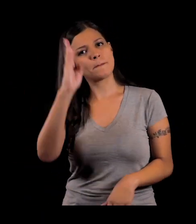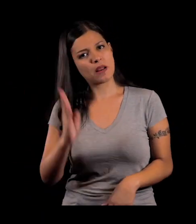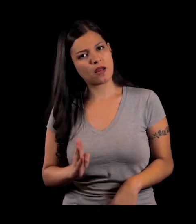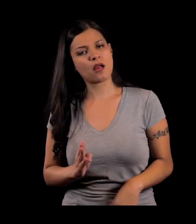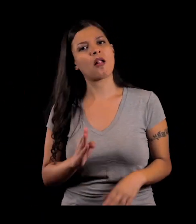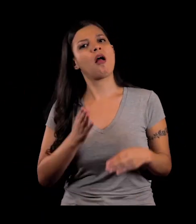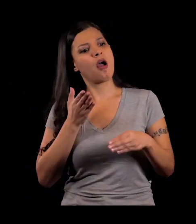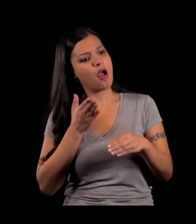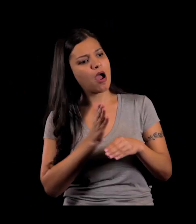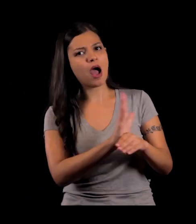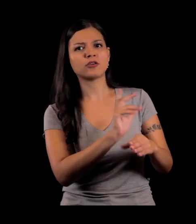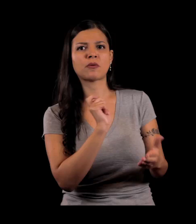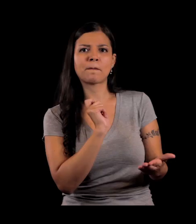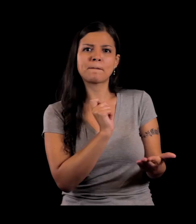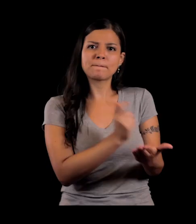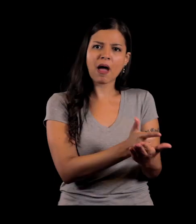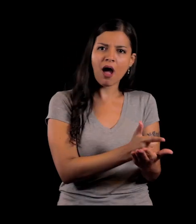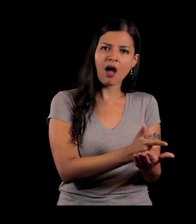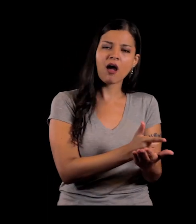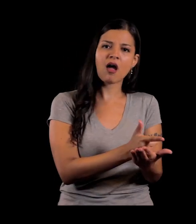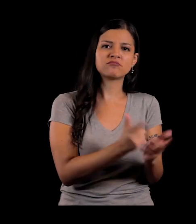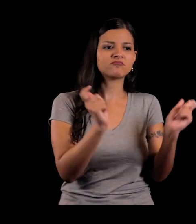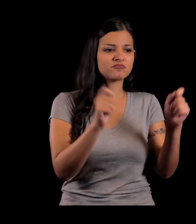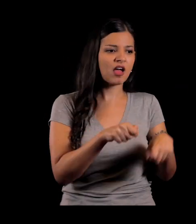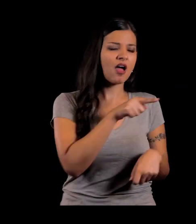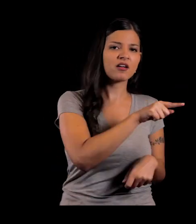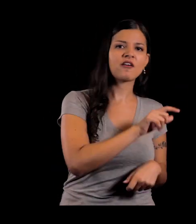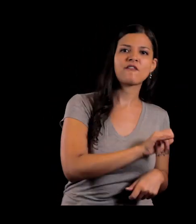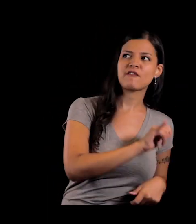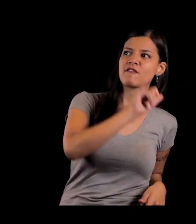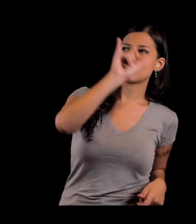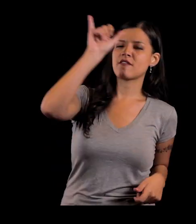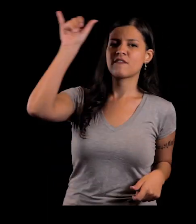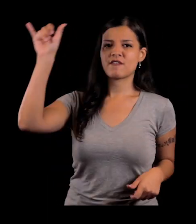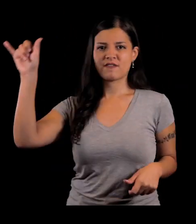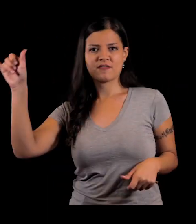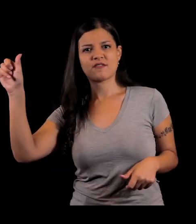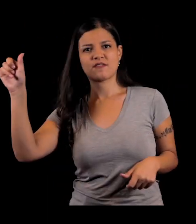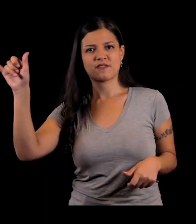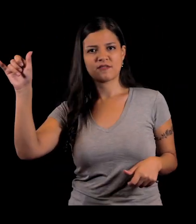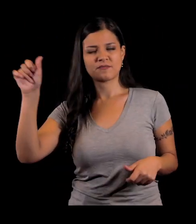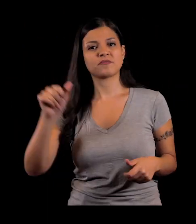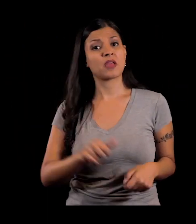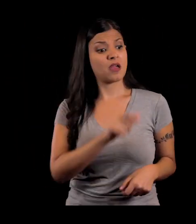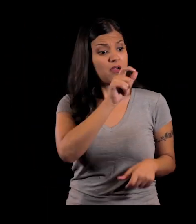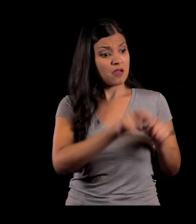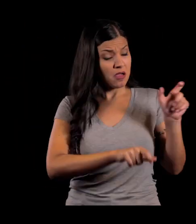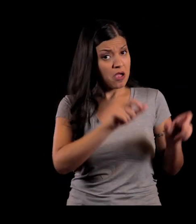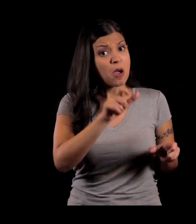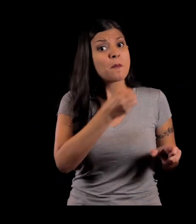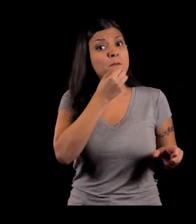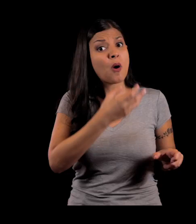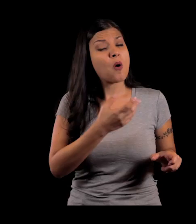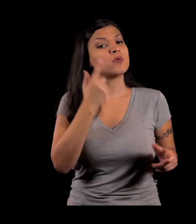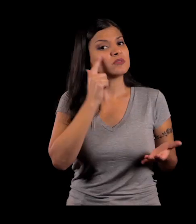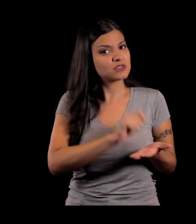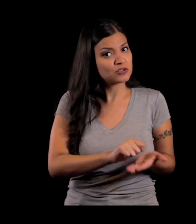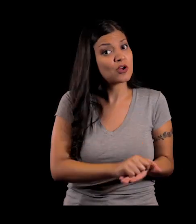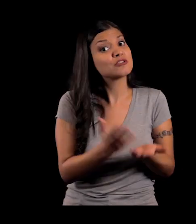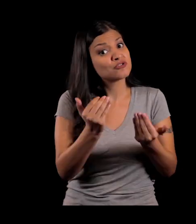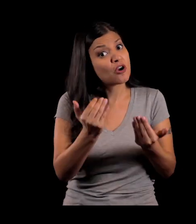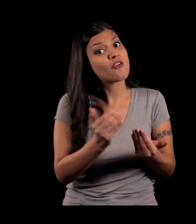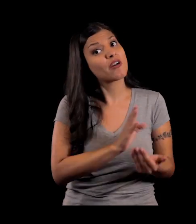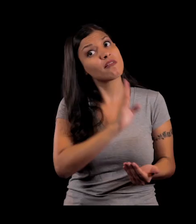mais nesse caso, financia a viagem dos escritores, dos bons escritores contemporâneos jovens